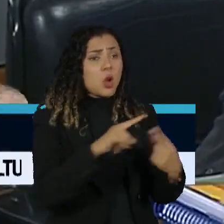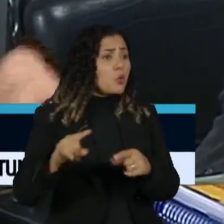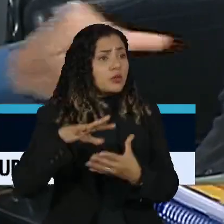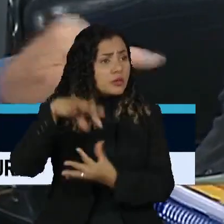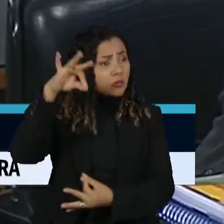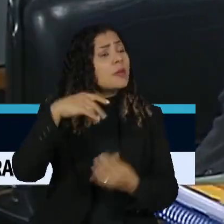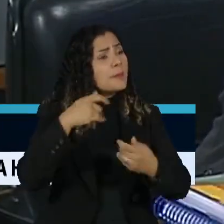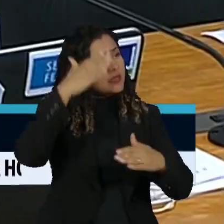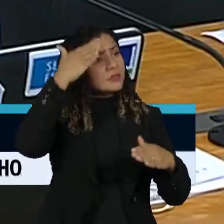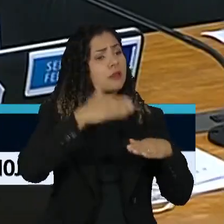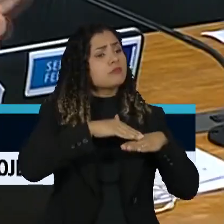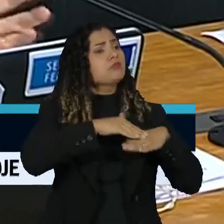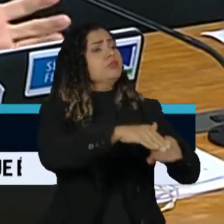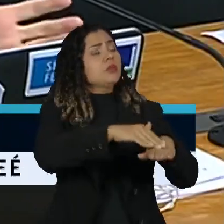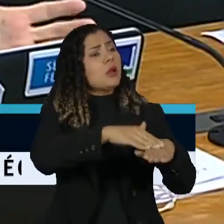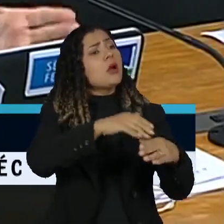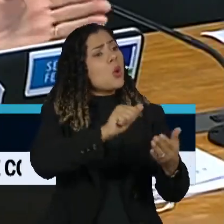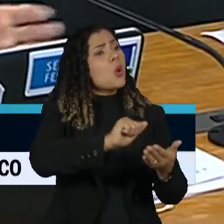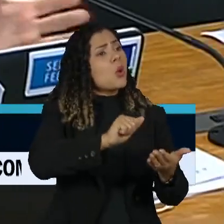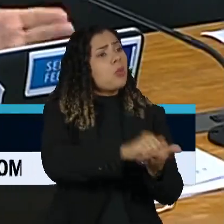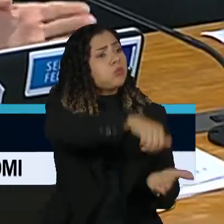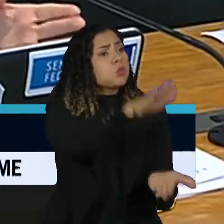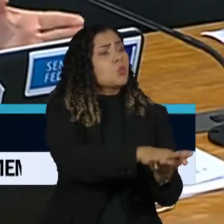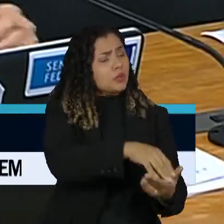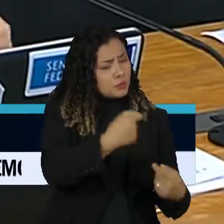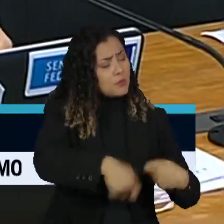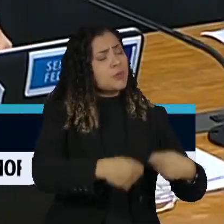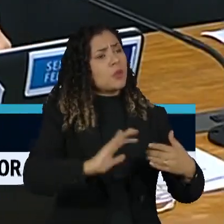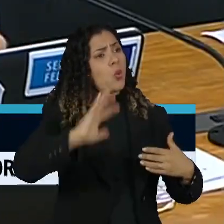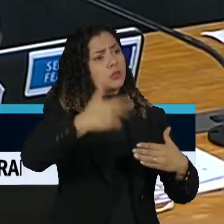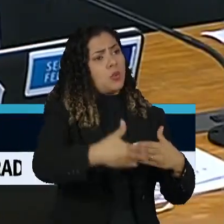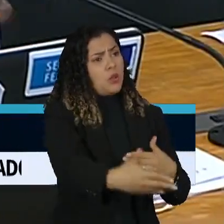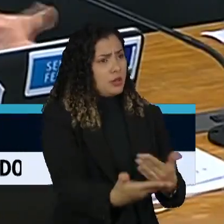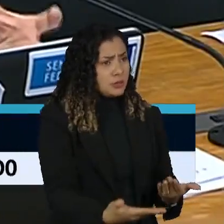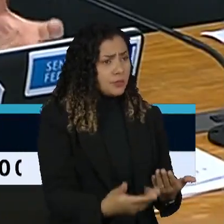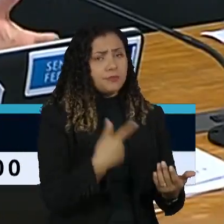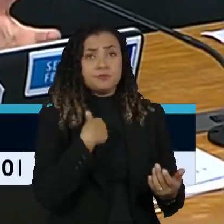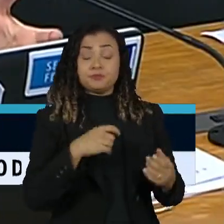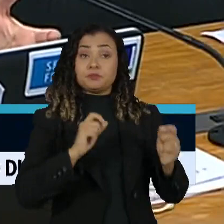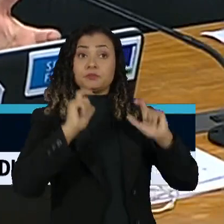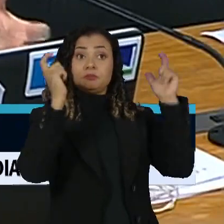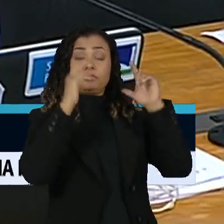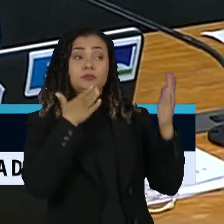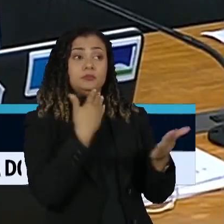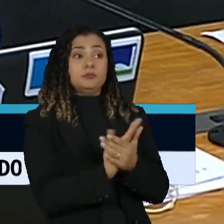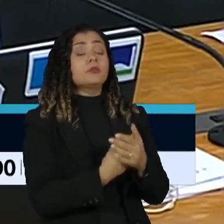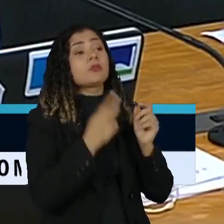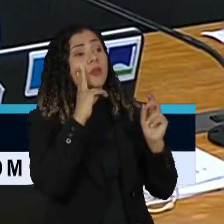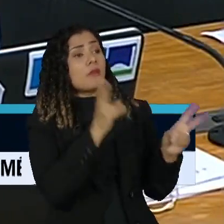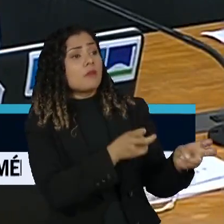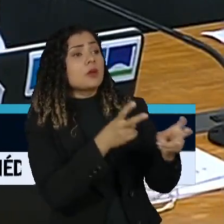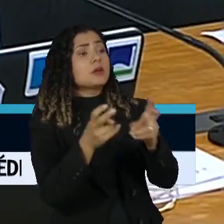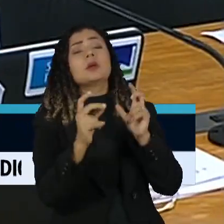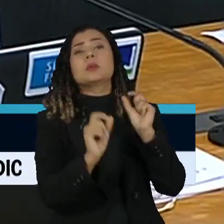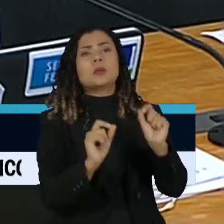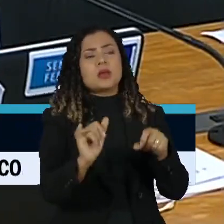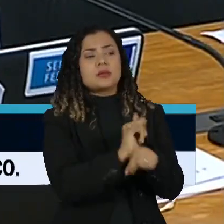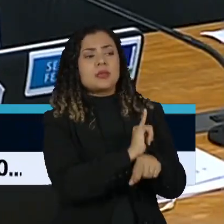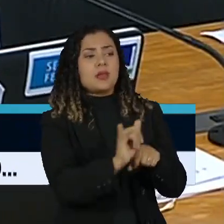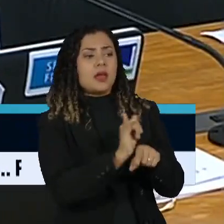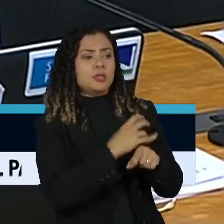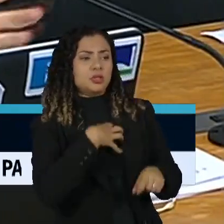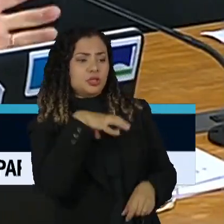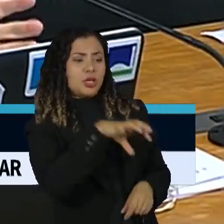que ser responsabilizado. Eu fico indignado quando ouço aqui esse discurso montado, essa